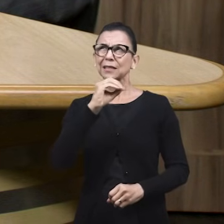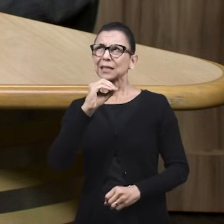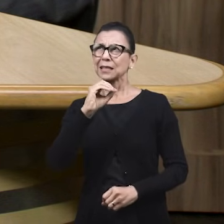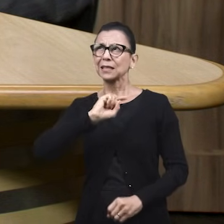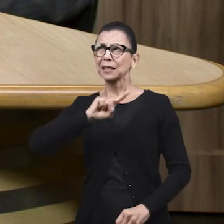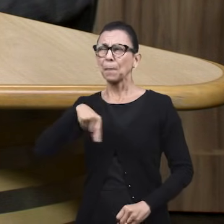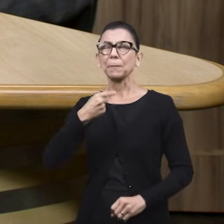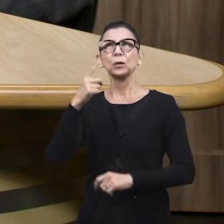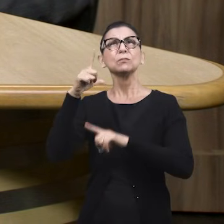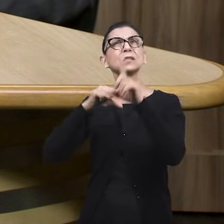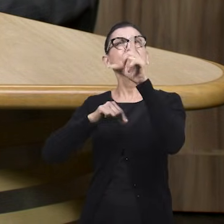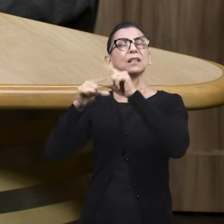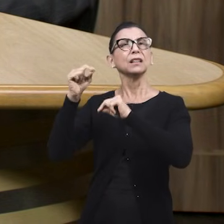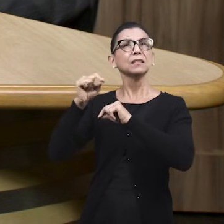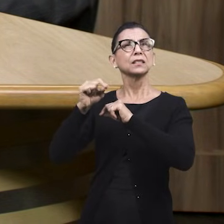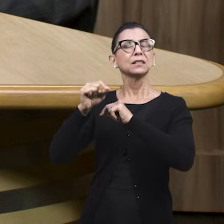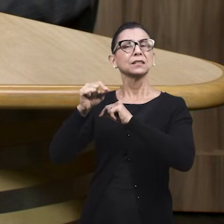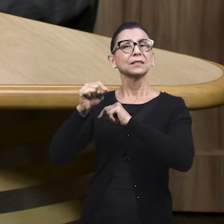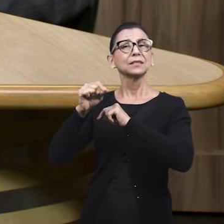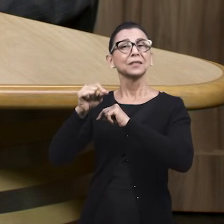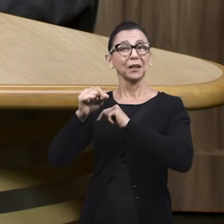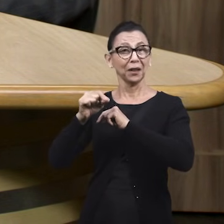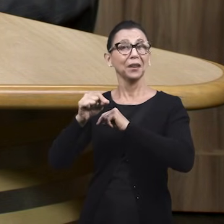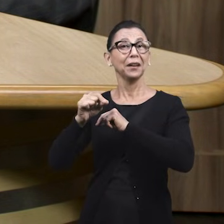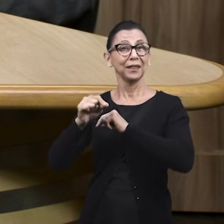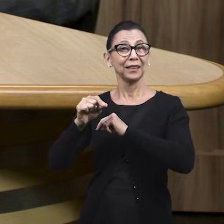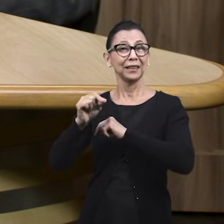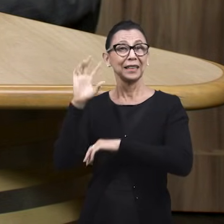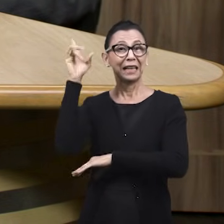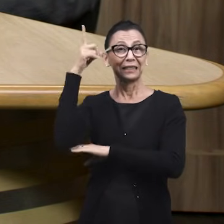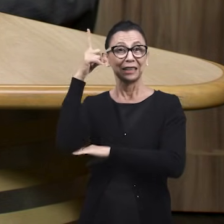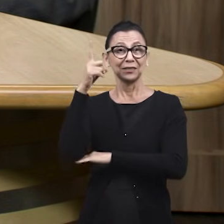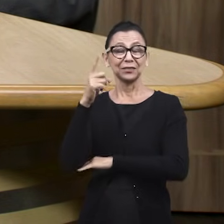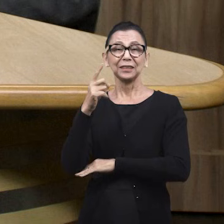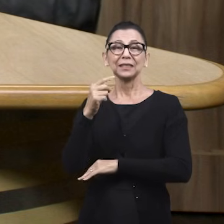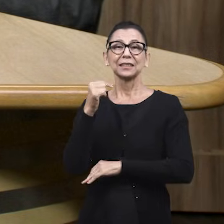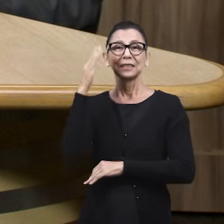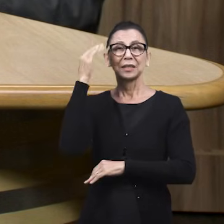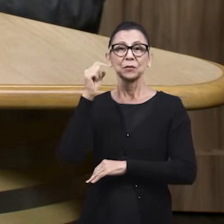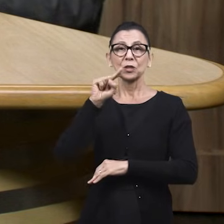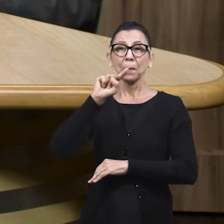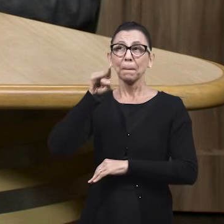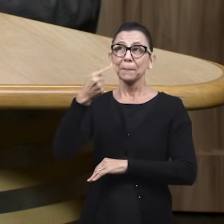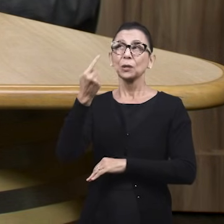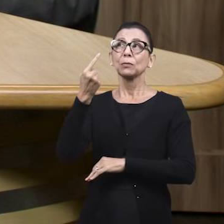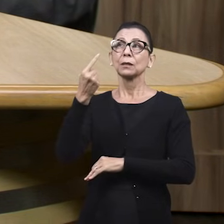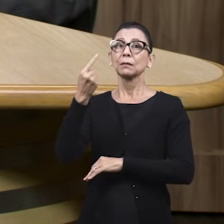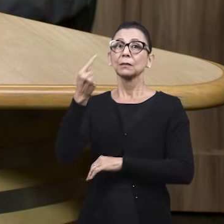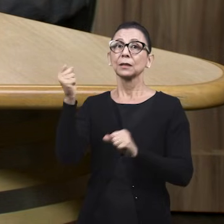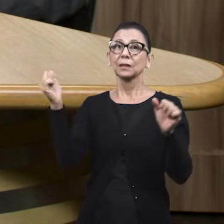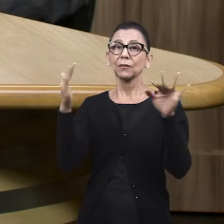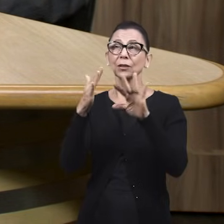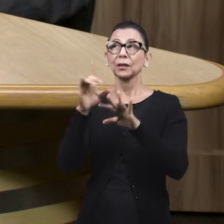céu. Davi estava com 1000, hein? E glorificando a Deus, hein? E glorificando a Deus.